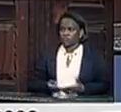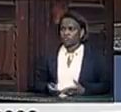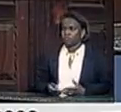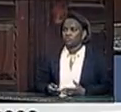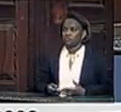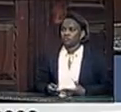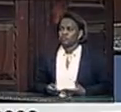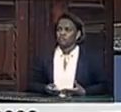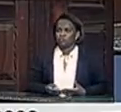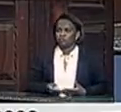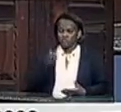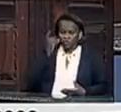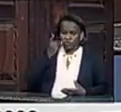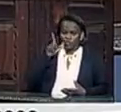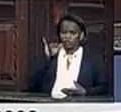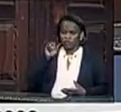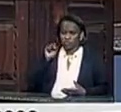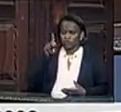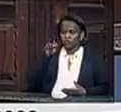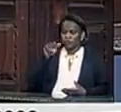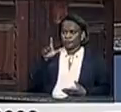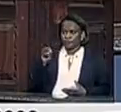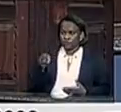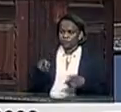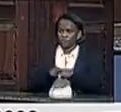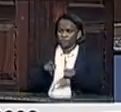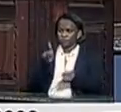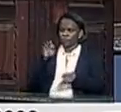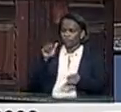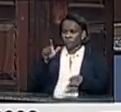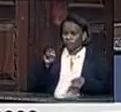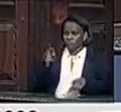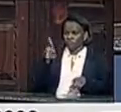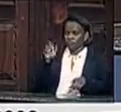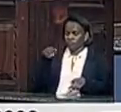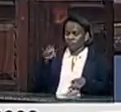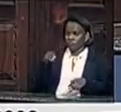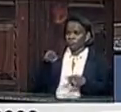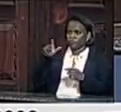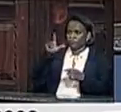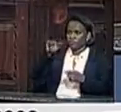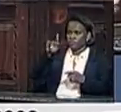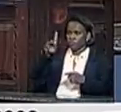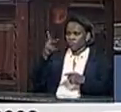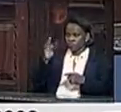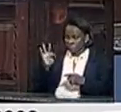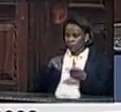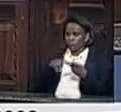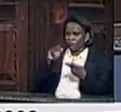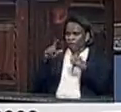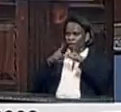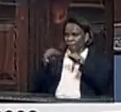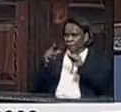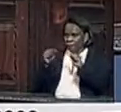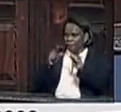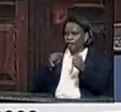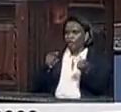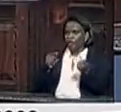pesando sobre o consumidor, nós não chamamos essa Casa para discutir a isenção dada às concessionárias? Porque nós